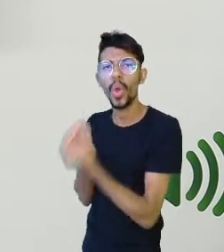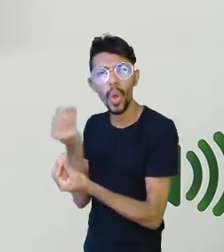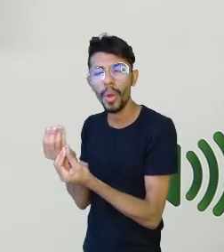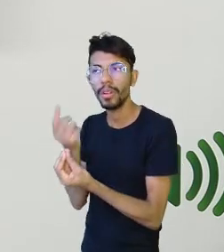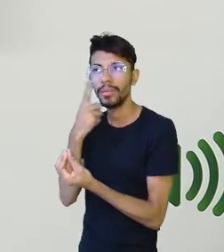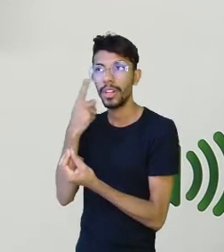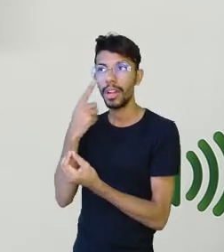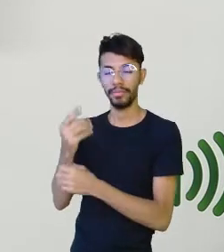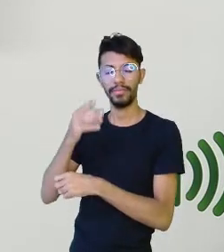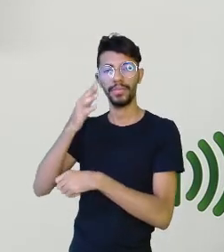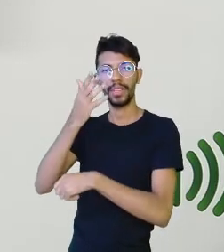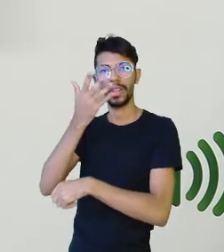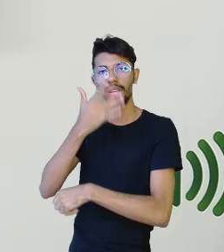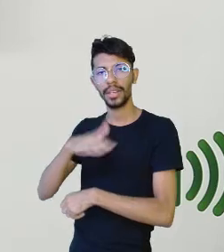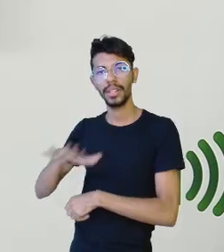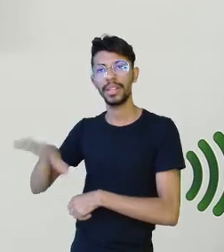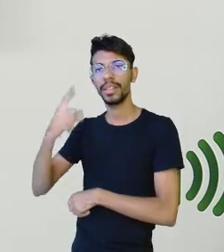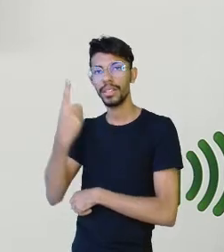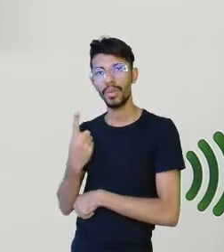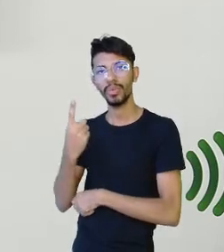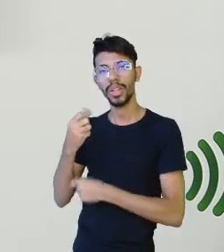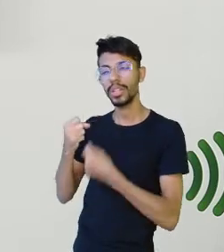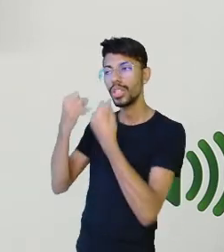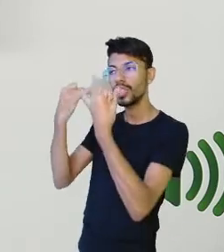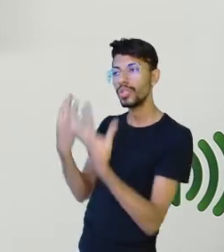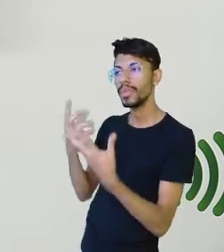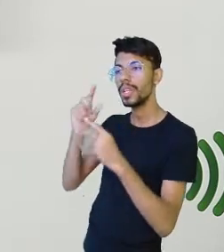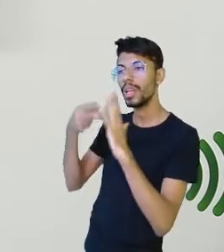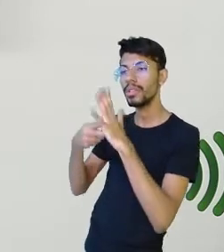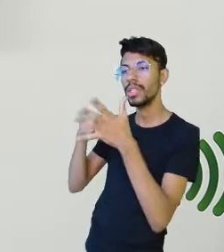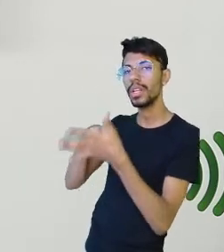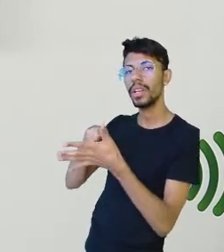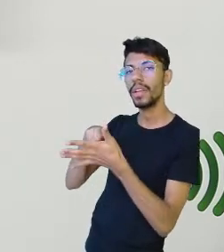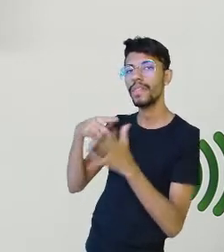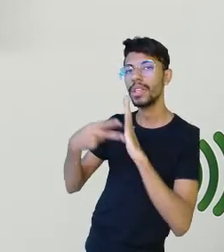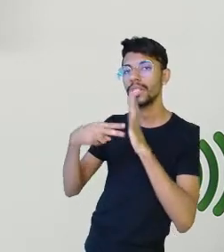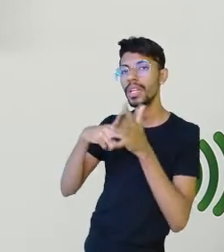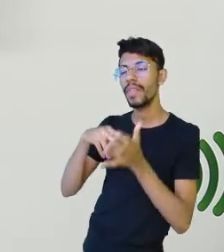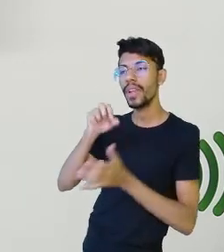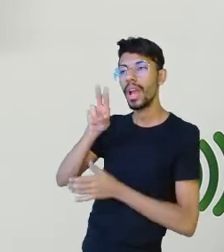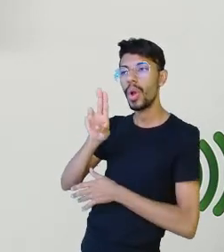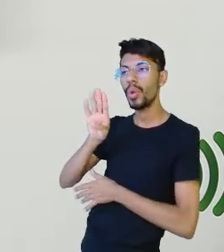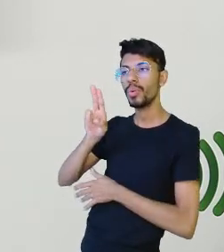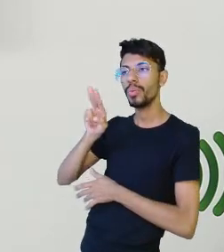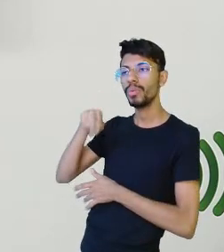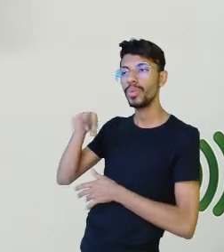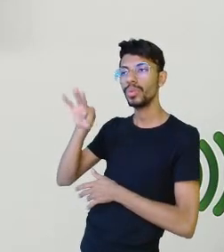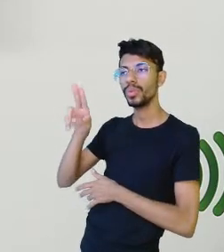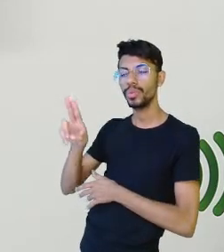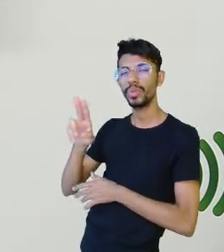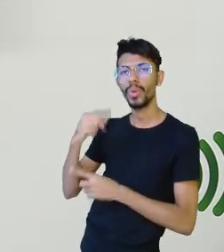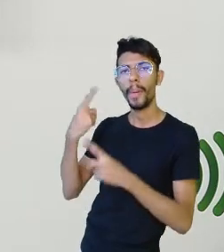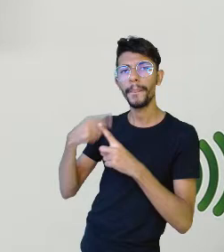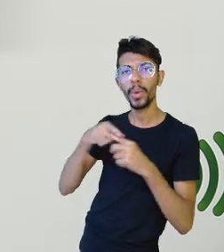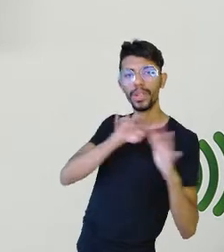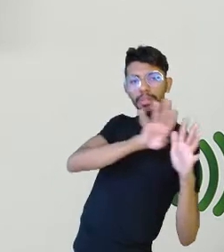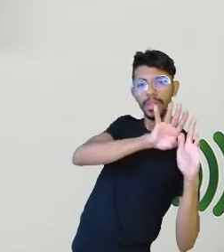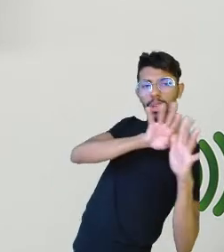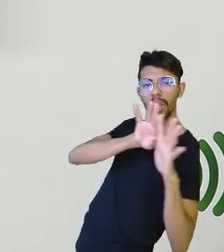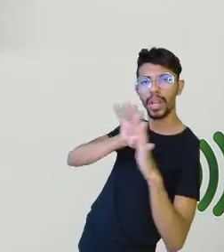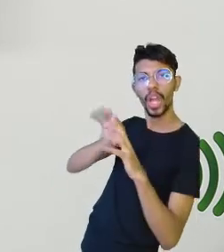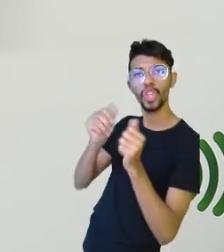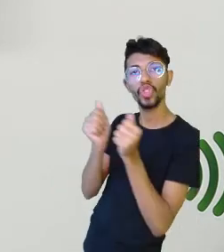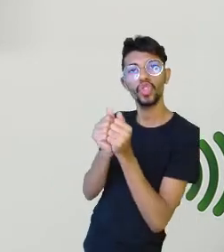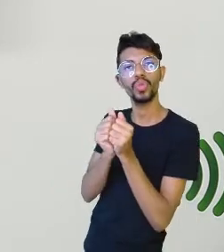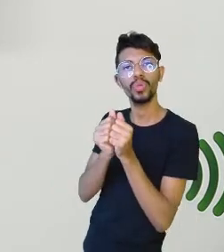vai explicar ao explorador o que é um butu, por que eles correram com as mãos dadas em direção